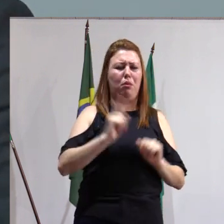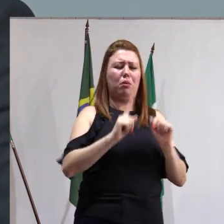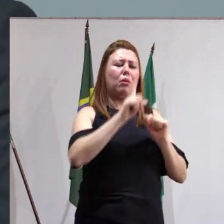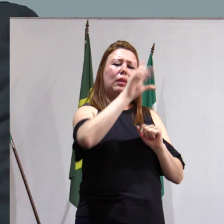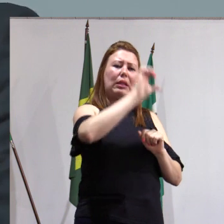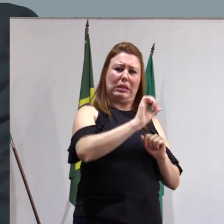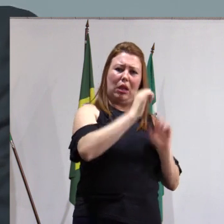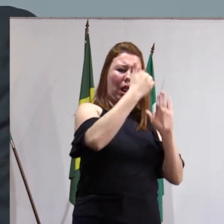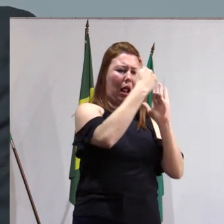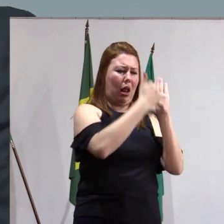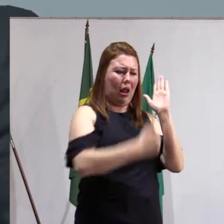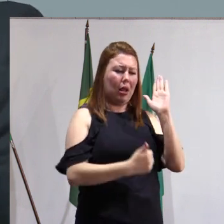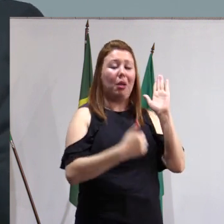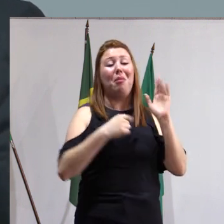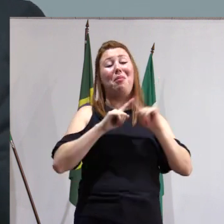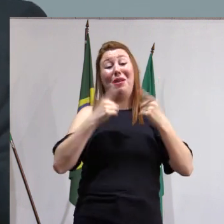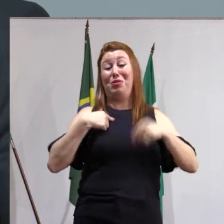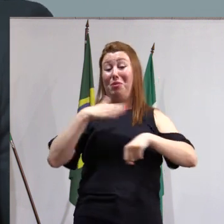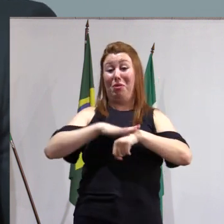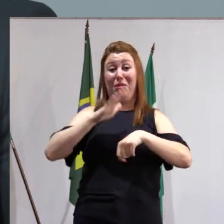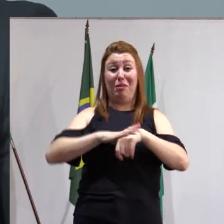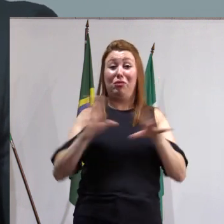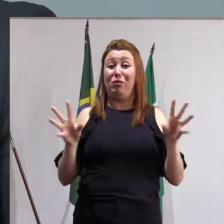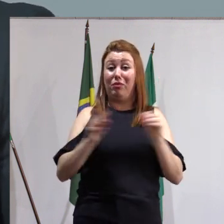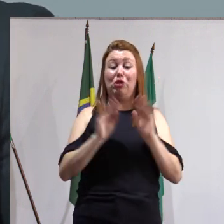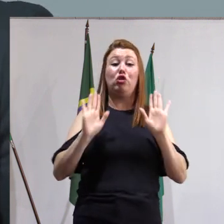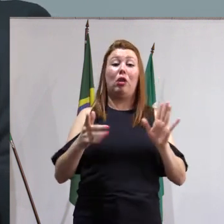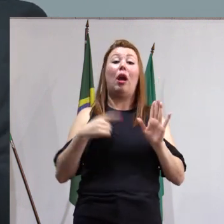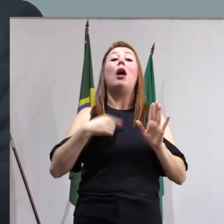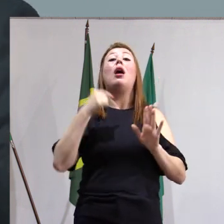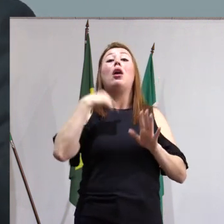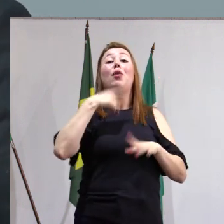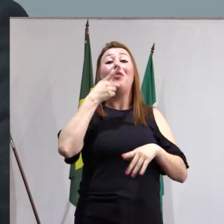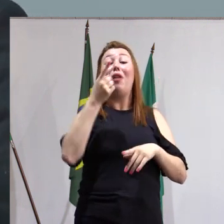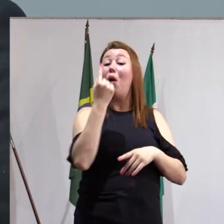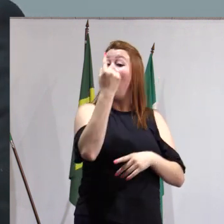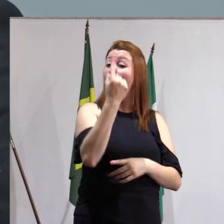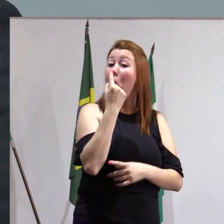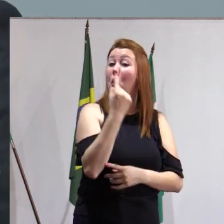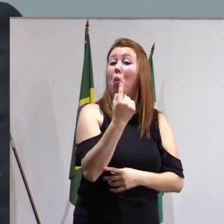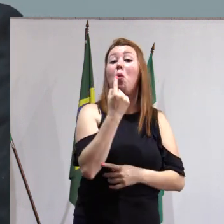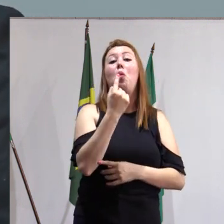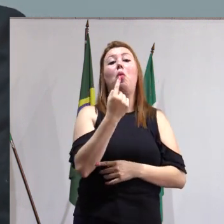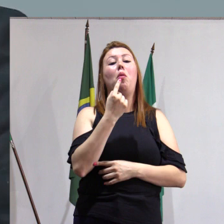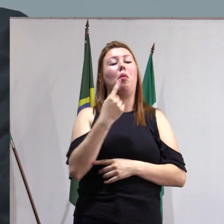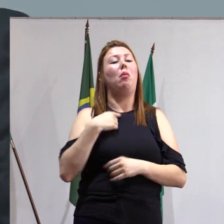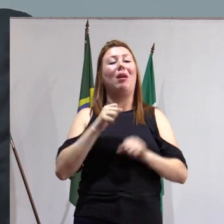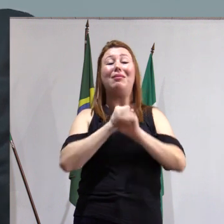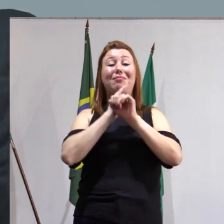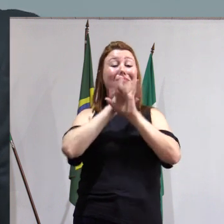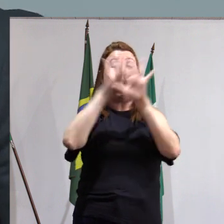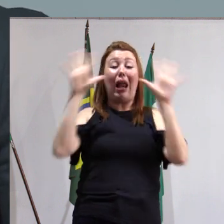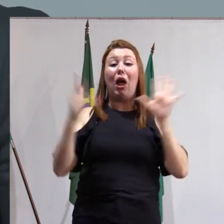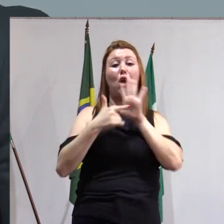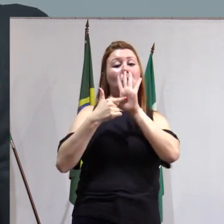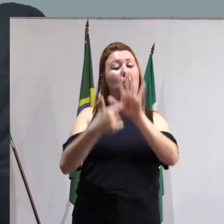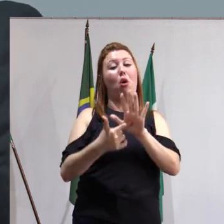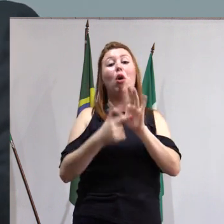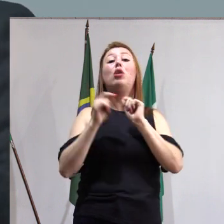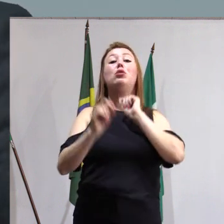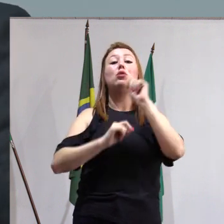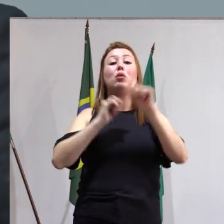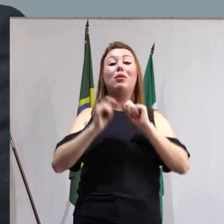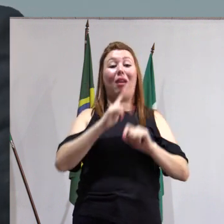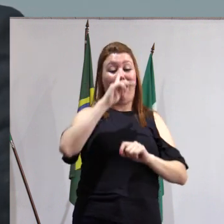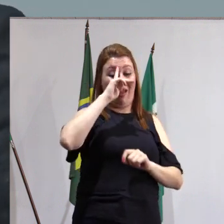gritantes, mas, já como o meu tempo se esgotou, tem uma aqui que chama muito a atenção e que aí me parece viola claramente a questão da